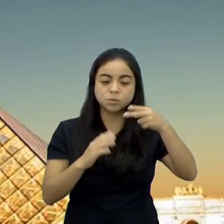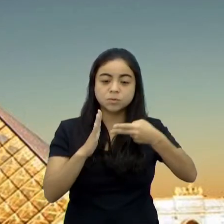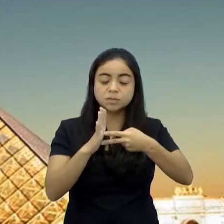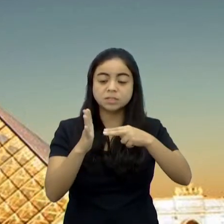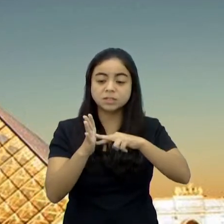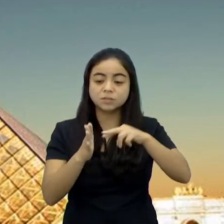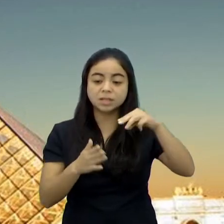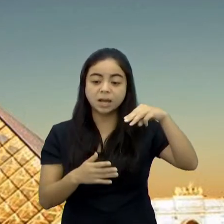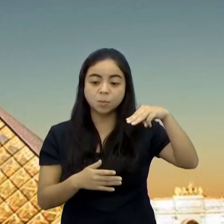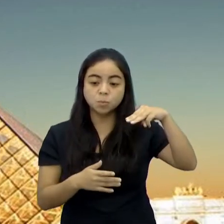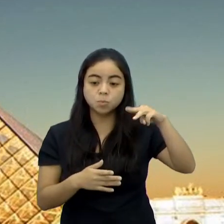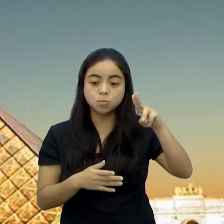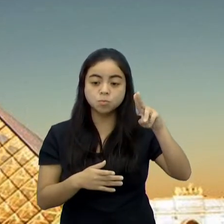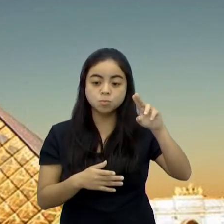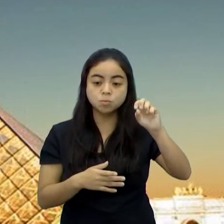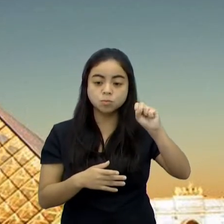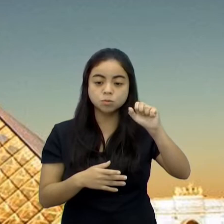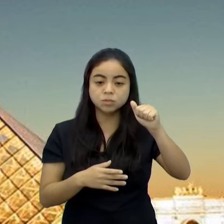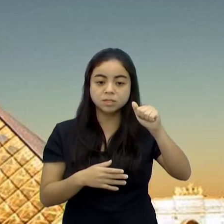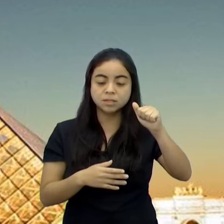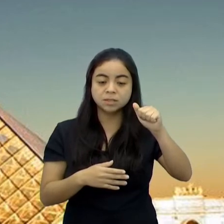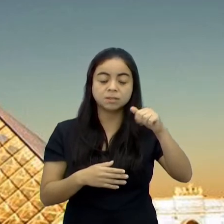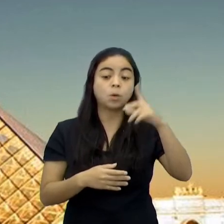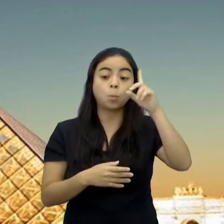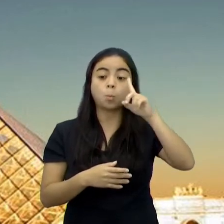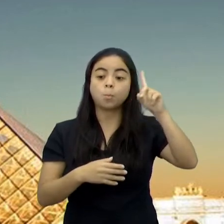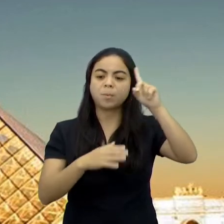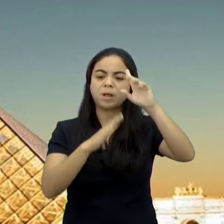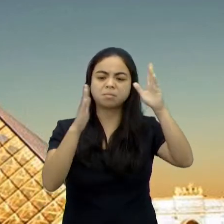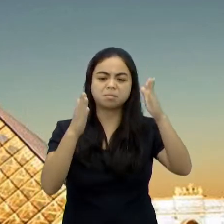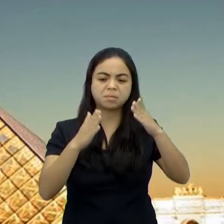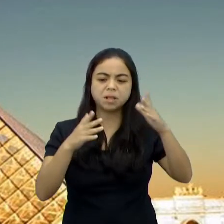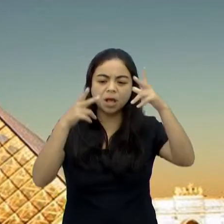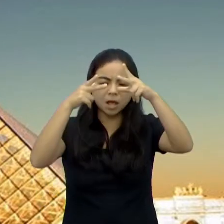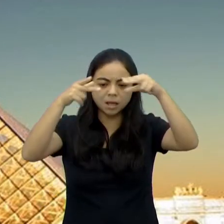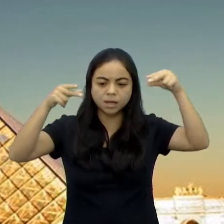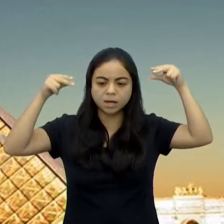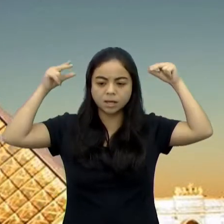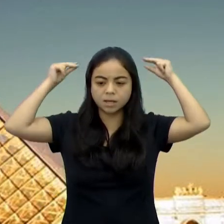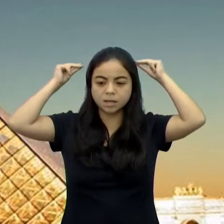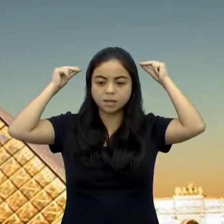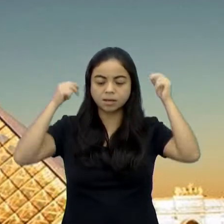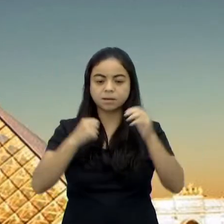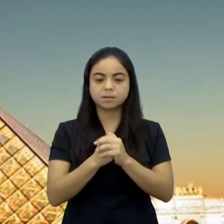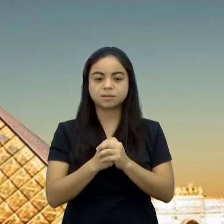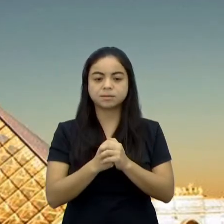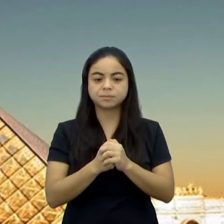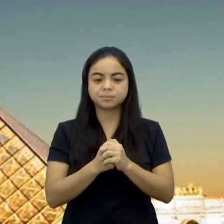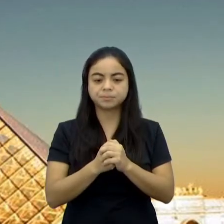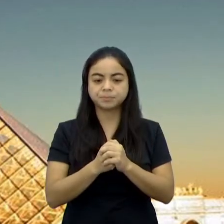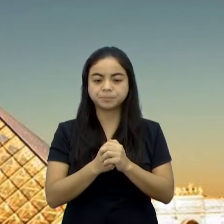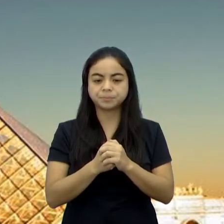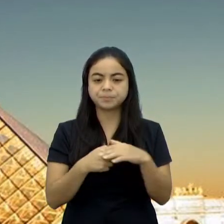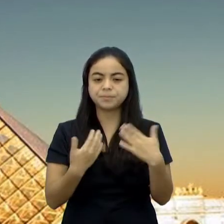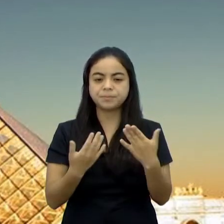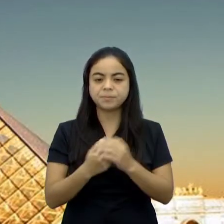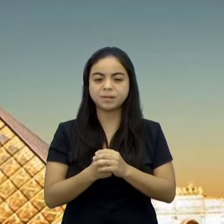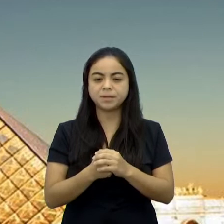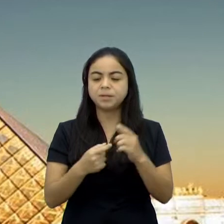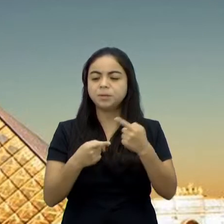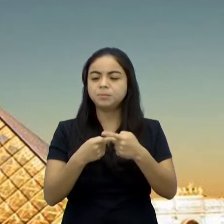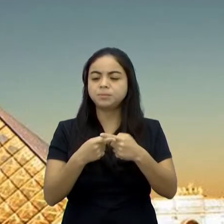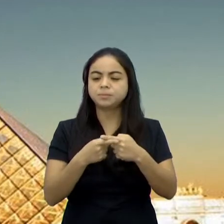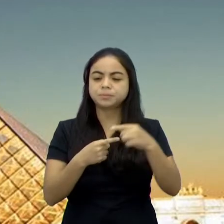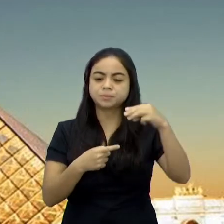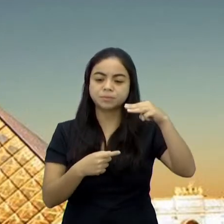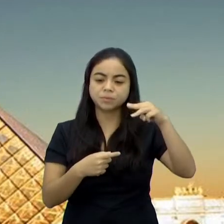né? Ou seja, é uma deusa, né, grega, tal, que é questão. Estou falando isso porque falar que musa é